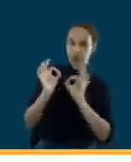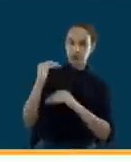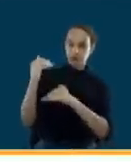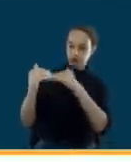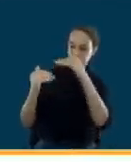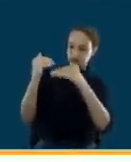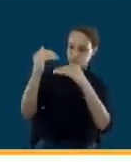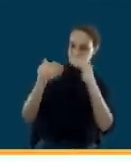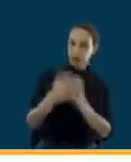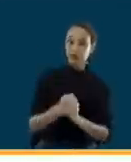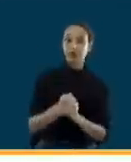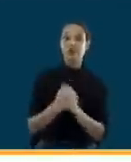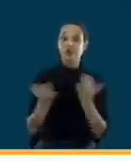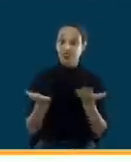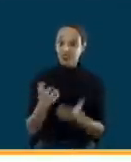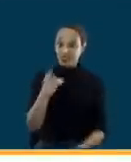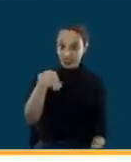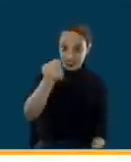já com os